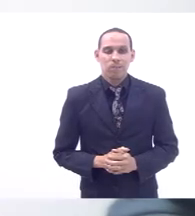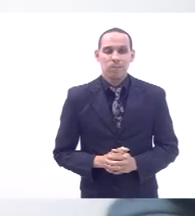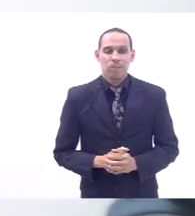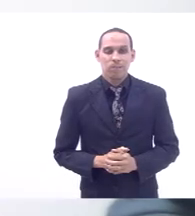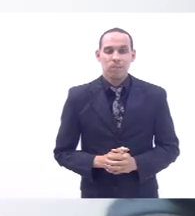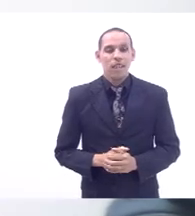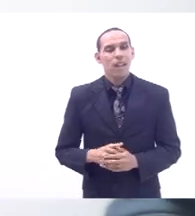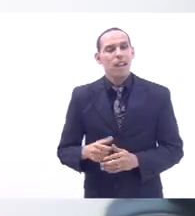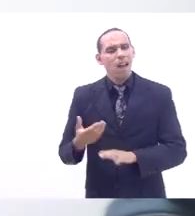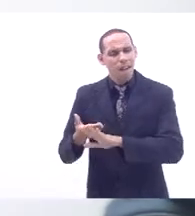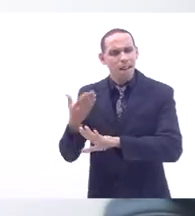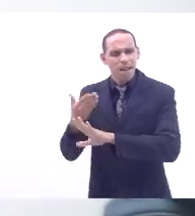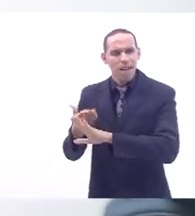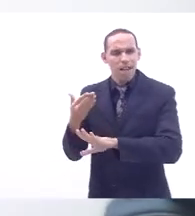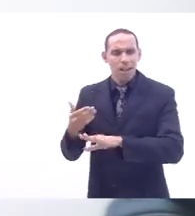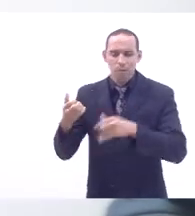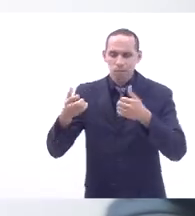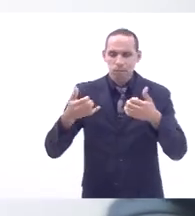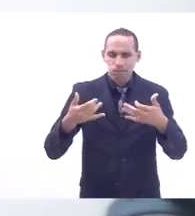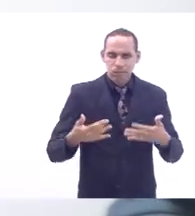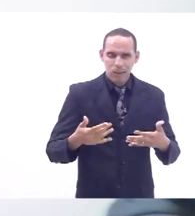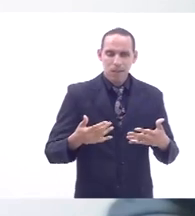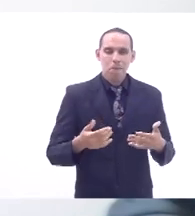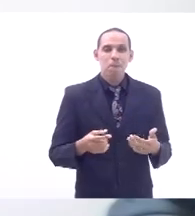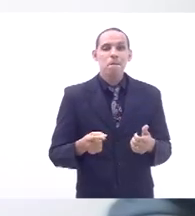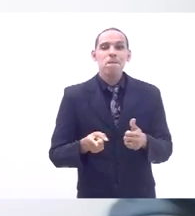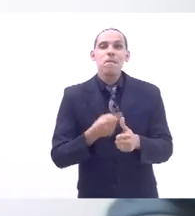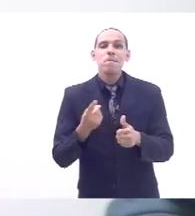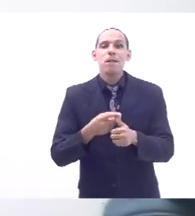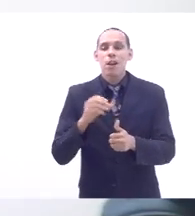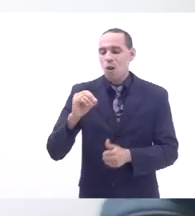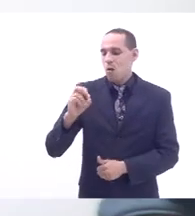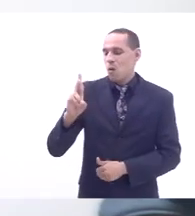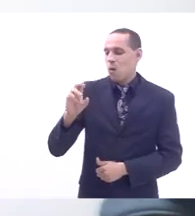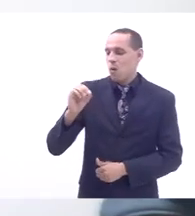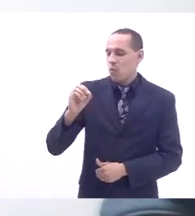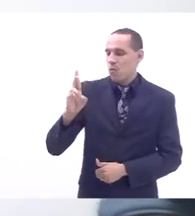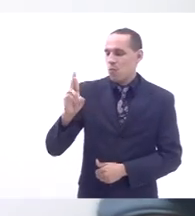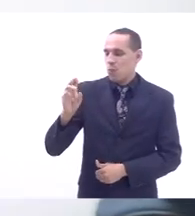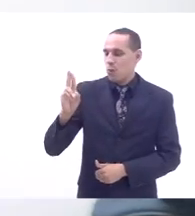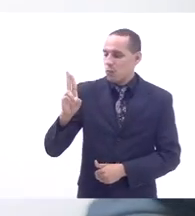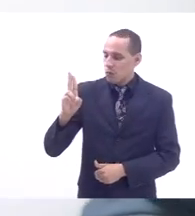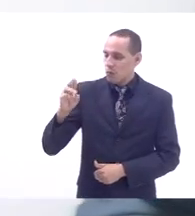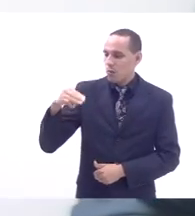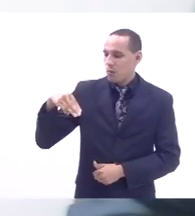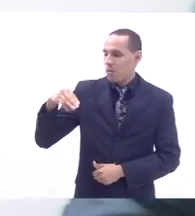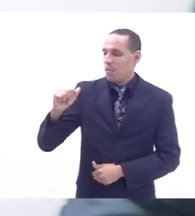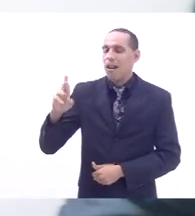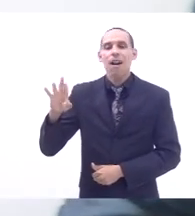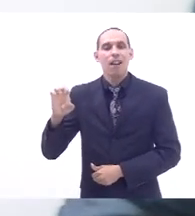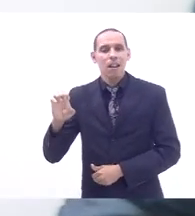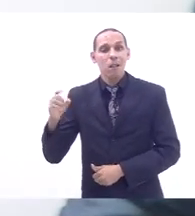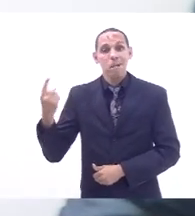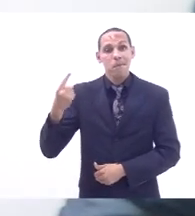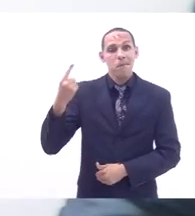Antes de falarmos qualquer coisa ou fazermos qualquer coisa, Olodumare vem em primeiro lugar. Ni